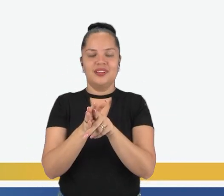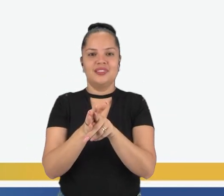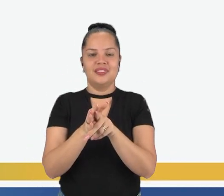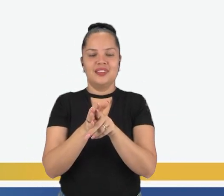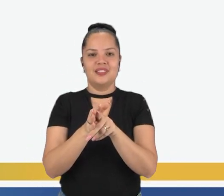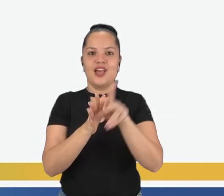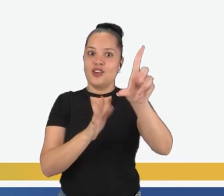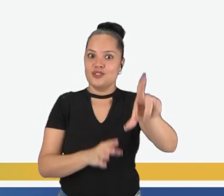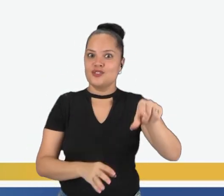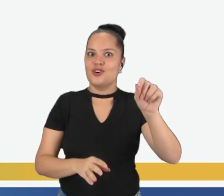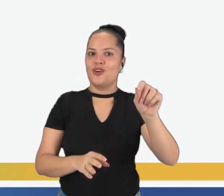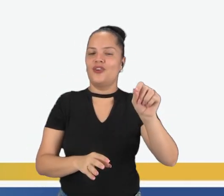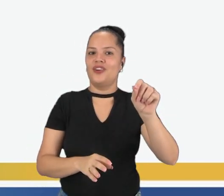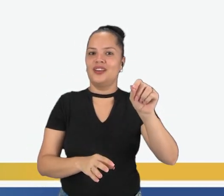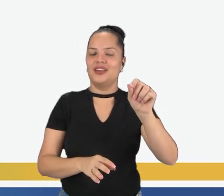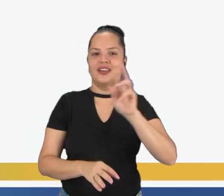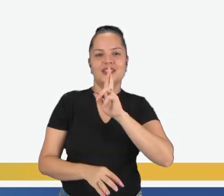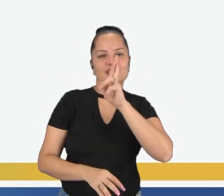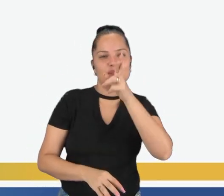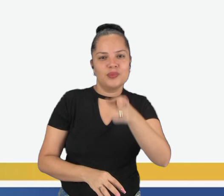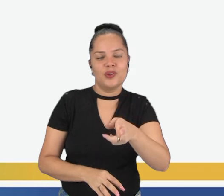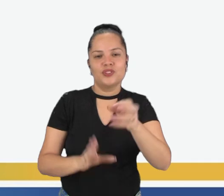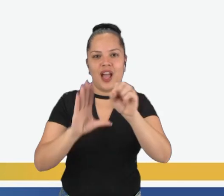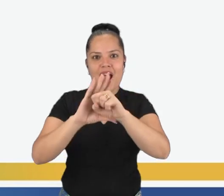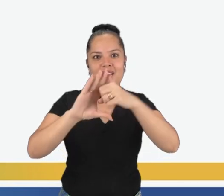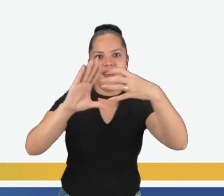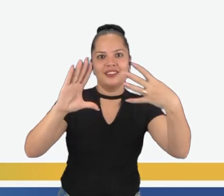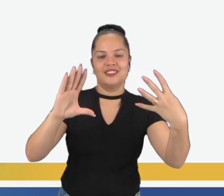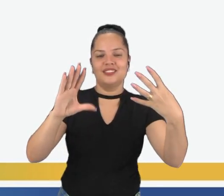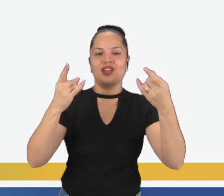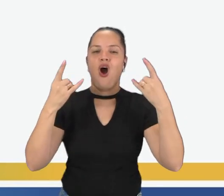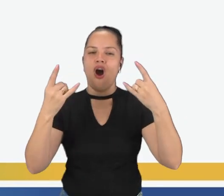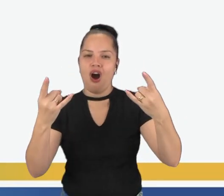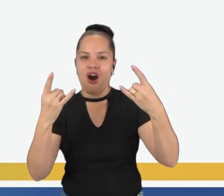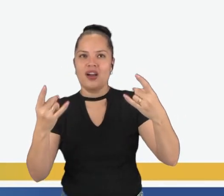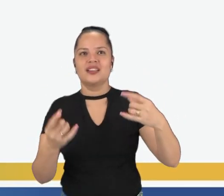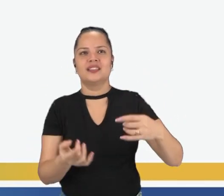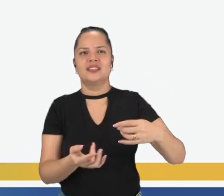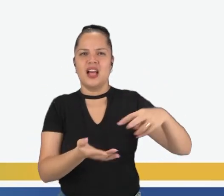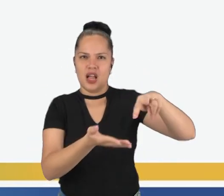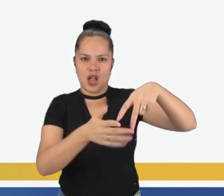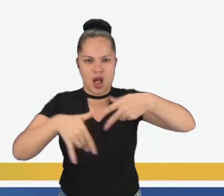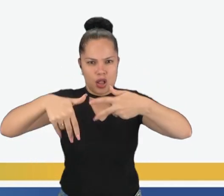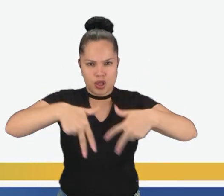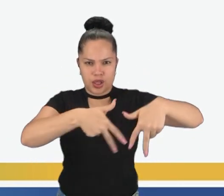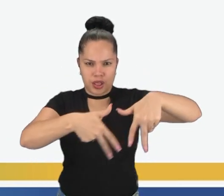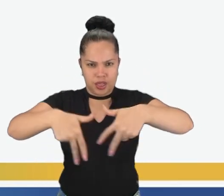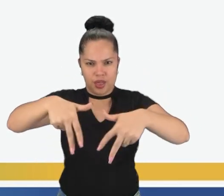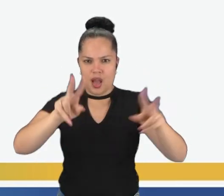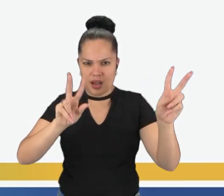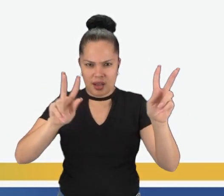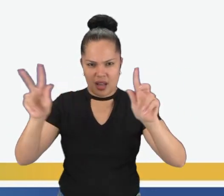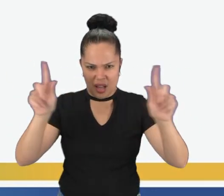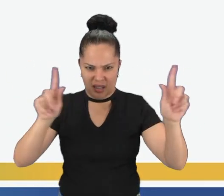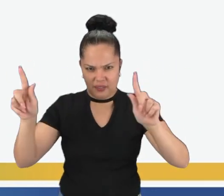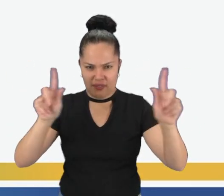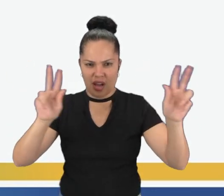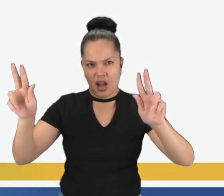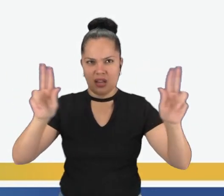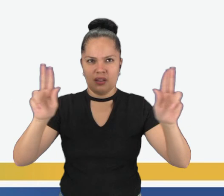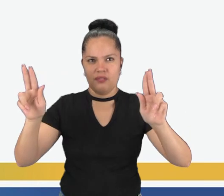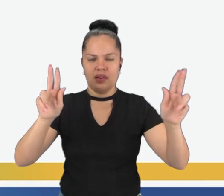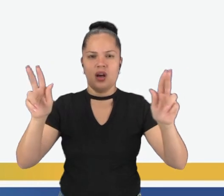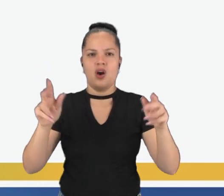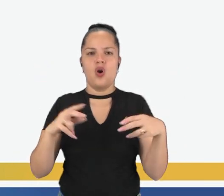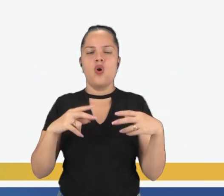opções abaixo, escolhe aquela que caracteriza o rock. Dançam-se em pares, geralmente no carnaval. Sonoridades